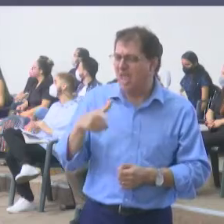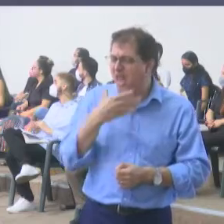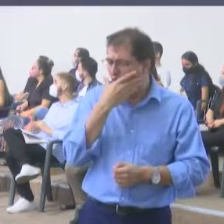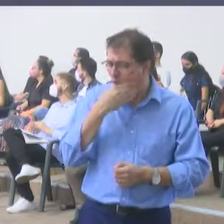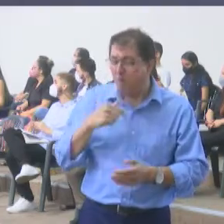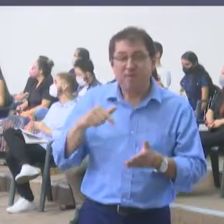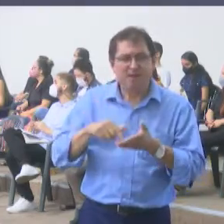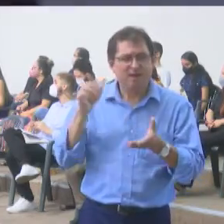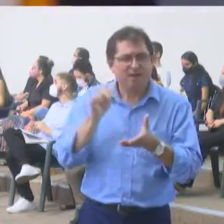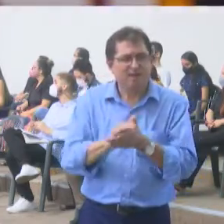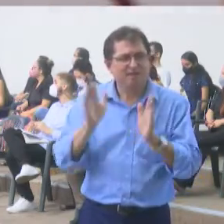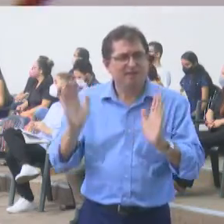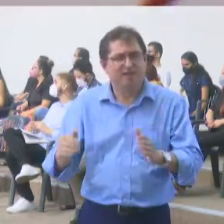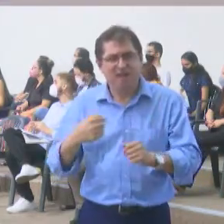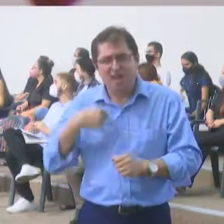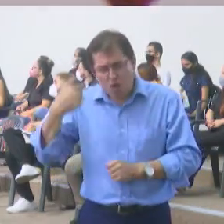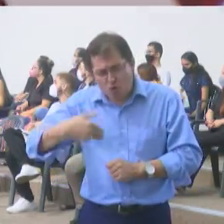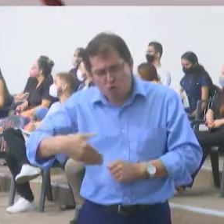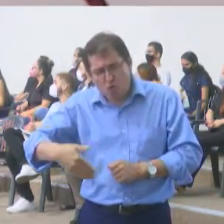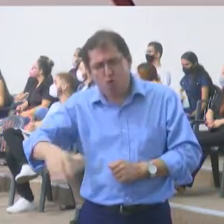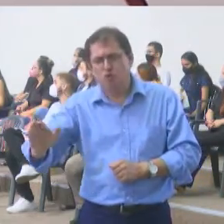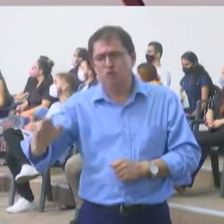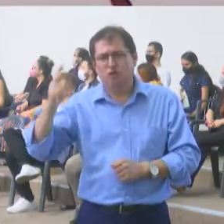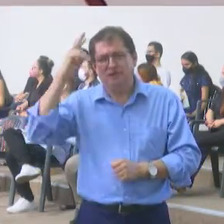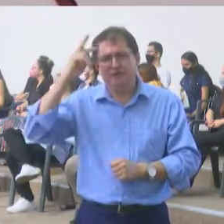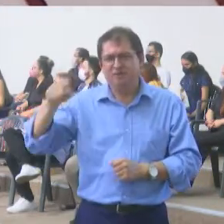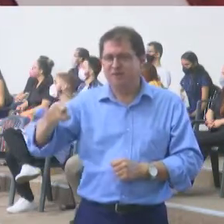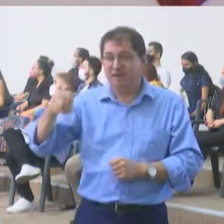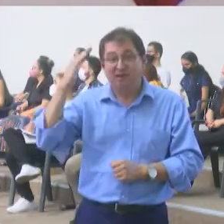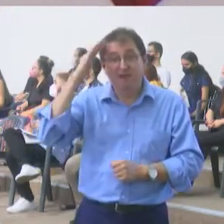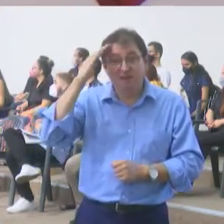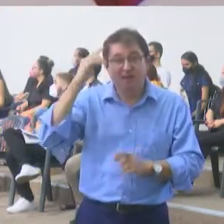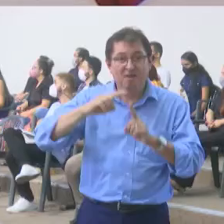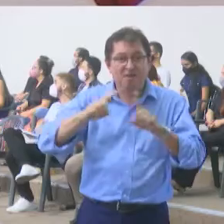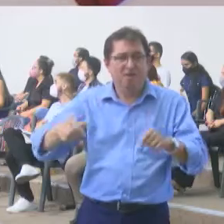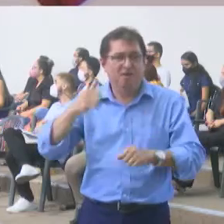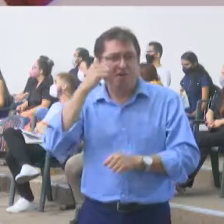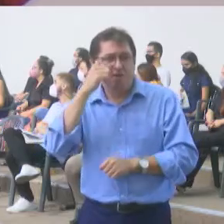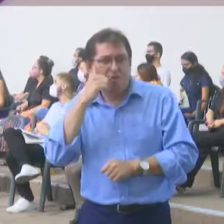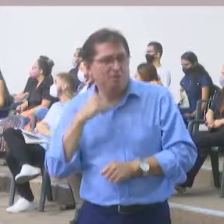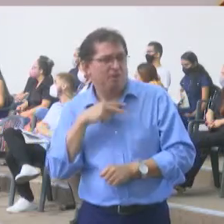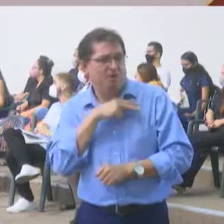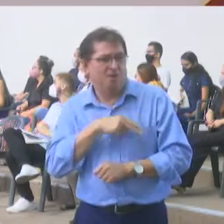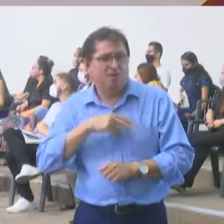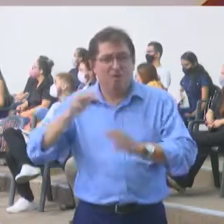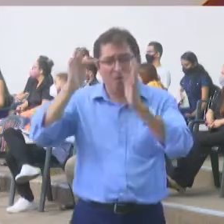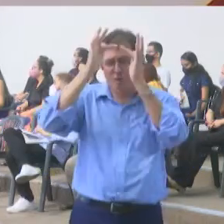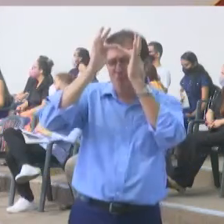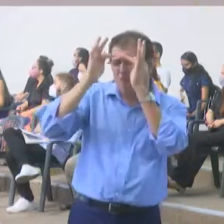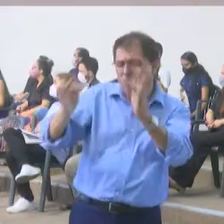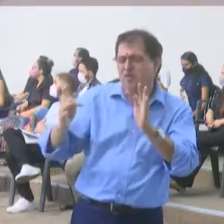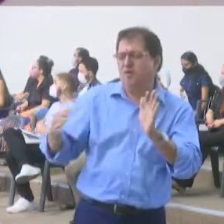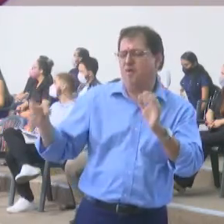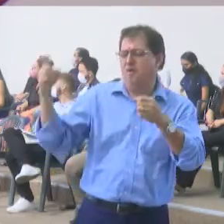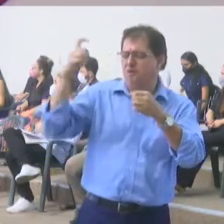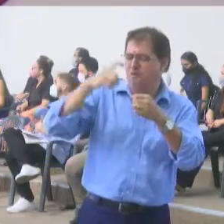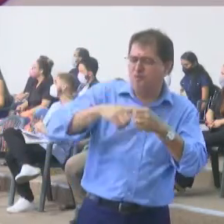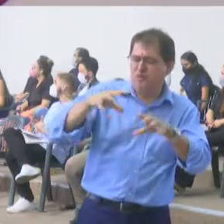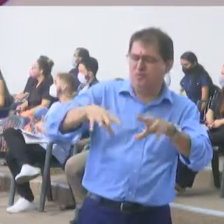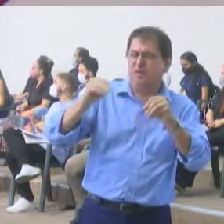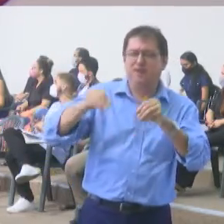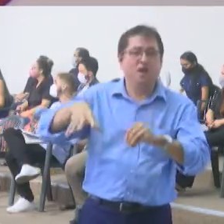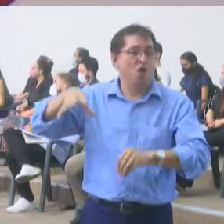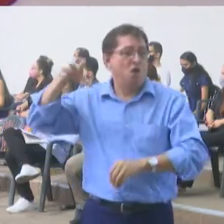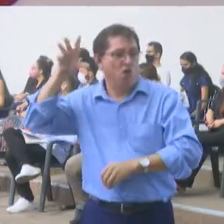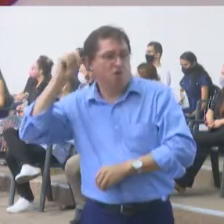Eu estou aqui continuando uma história, não estou reinventando a roda, mas uma mulher chamada Noemi foi fiel, voltou para a terra, ouviu a palavra de Deus,